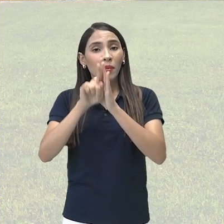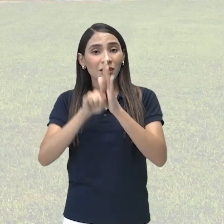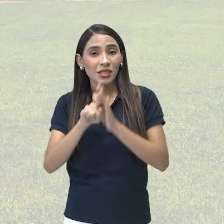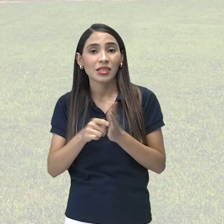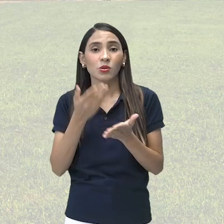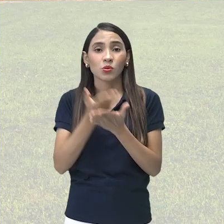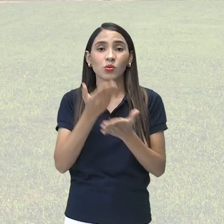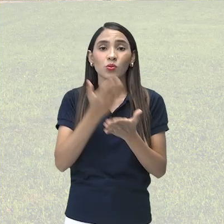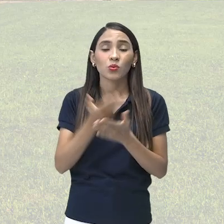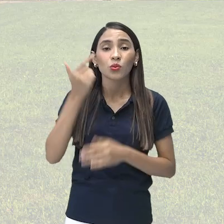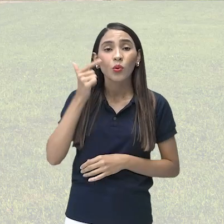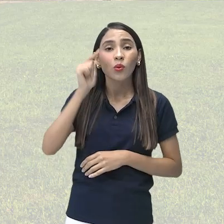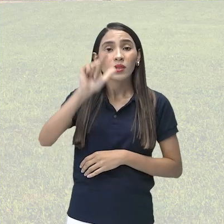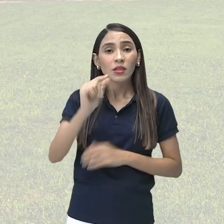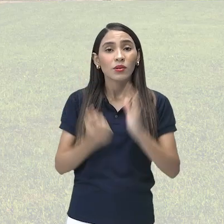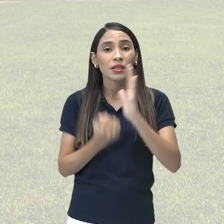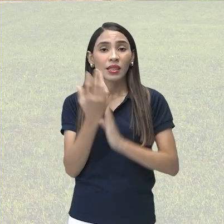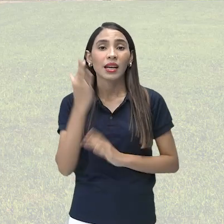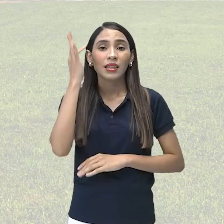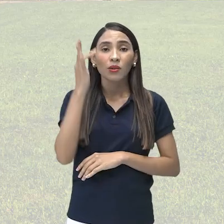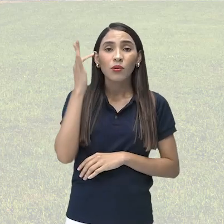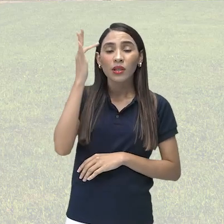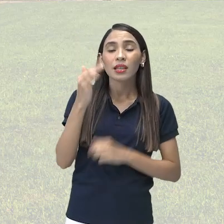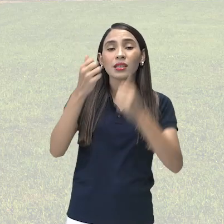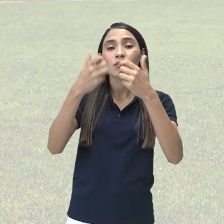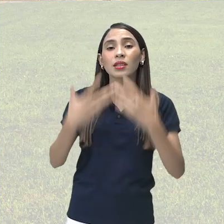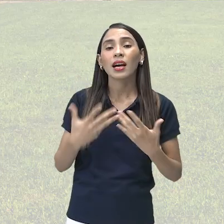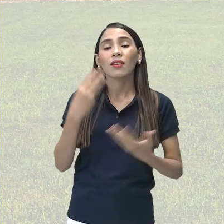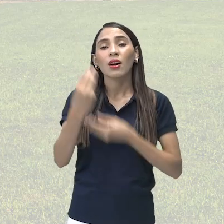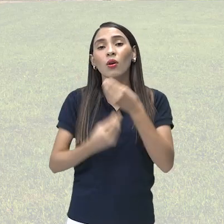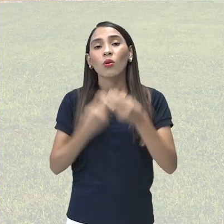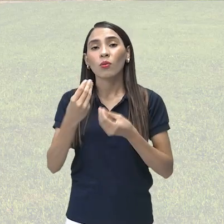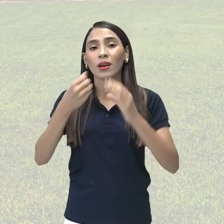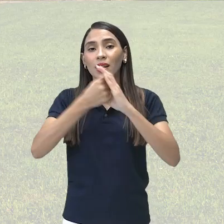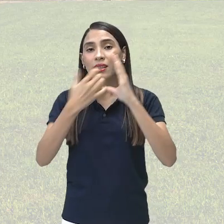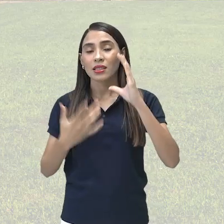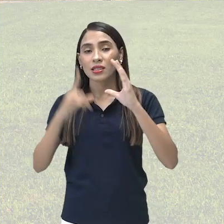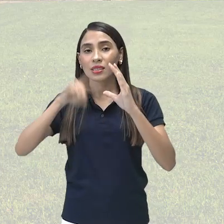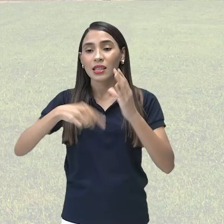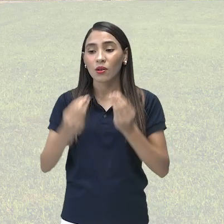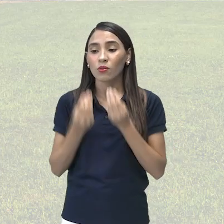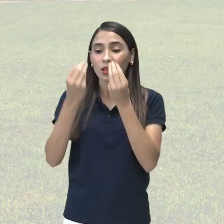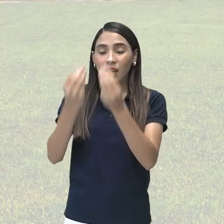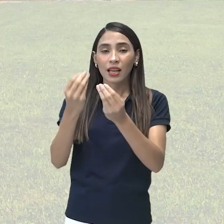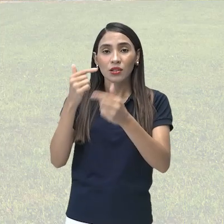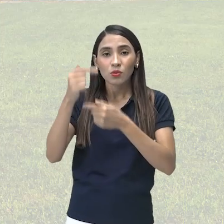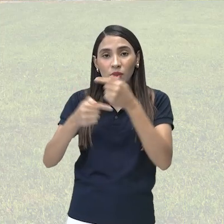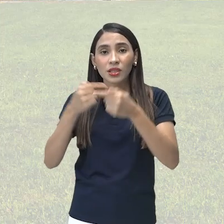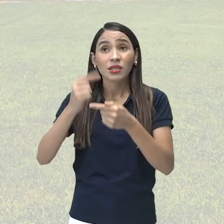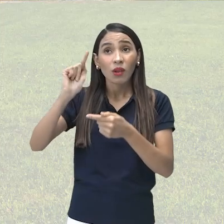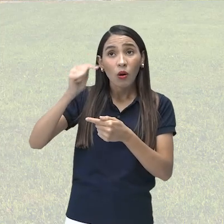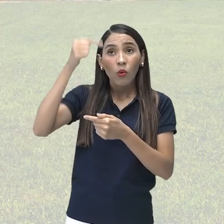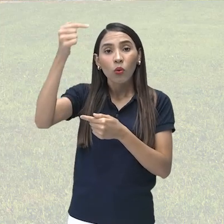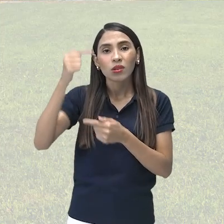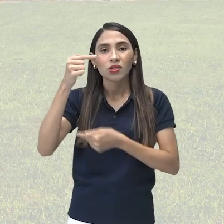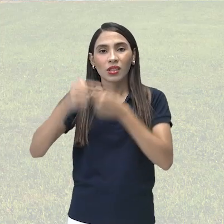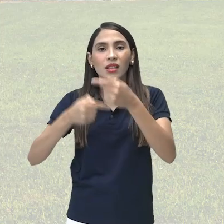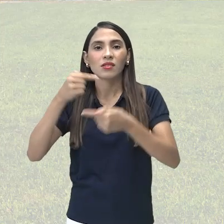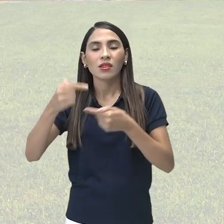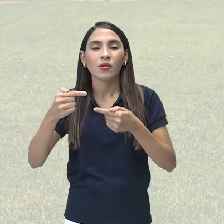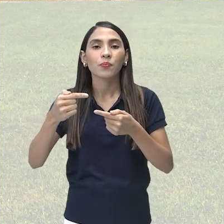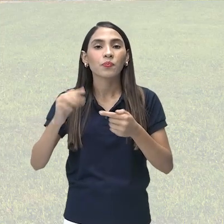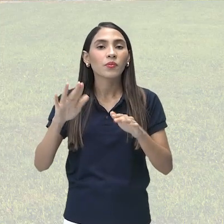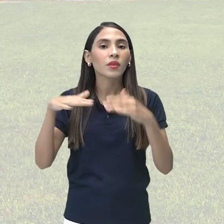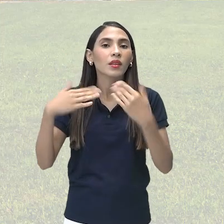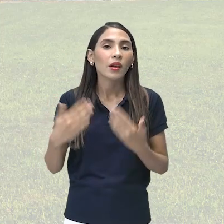conseguiu elaborar essas leis que nos diziam como as características eram passadas de uma geração a outra. Isto